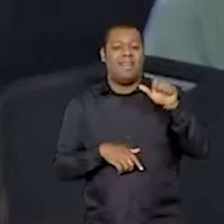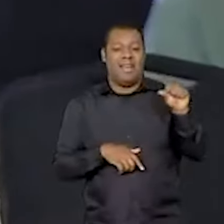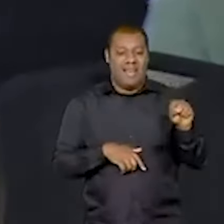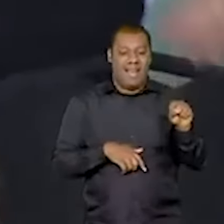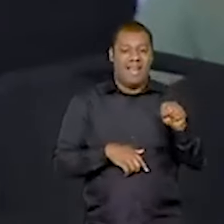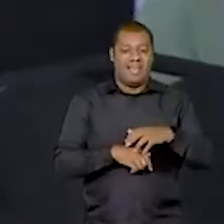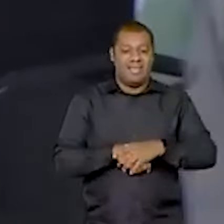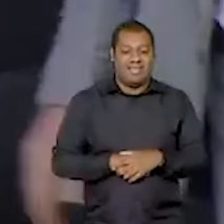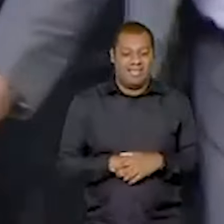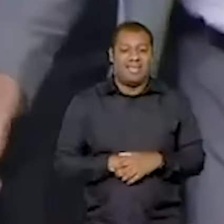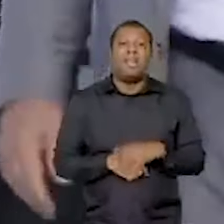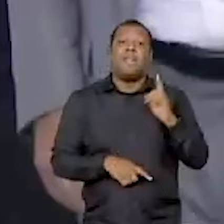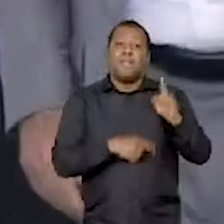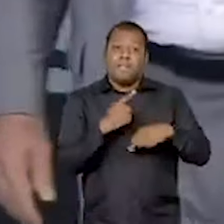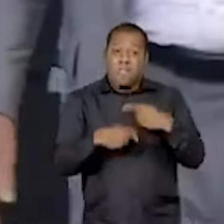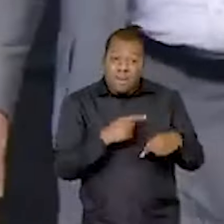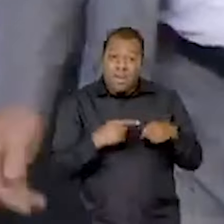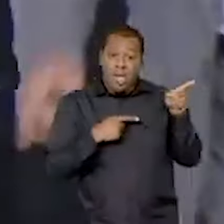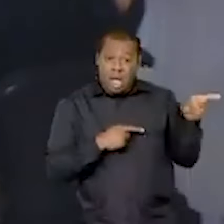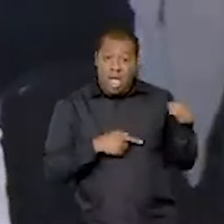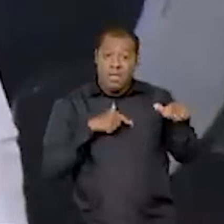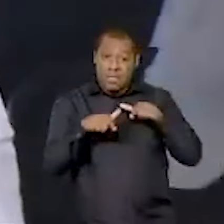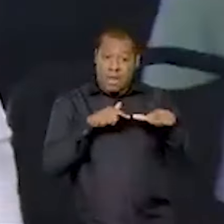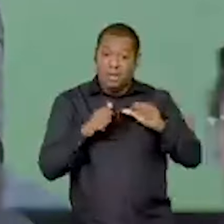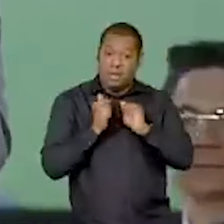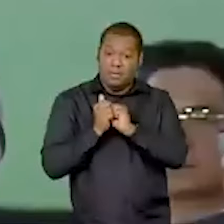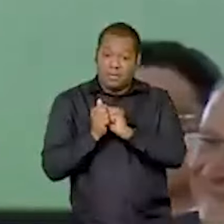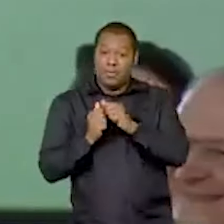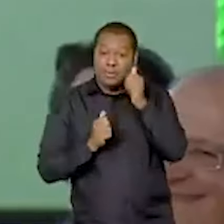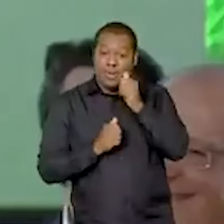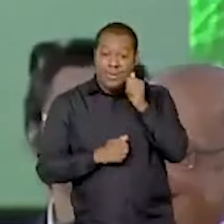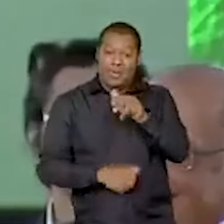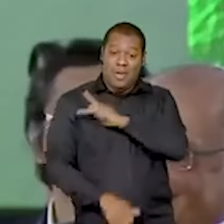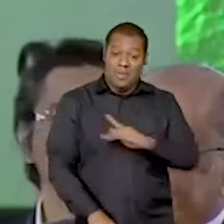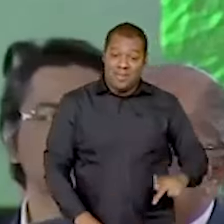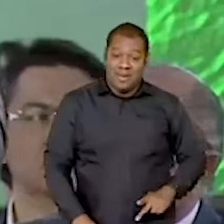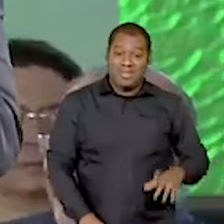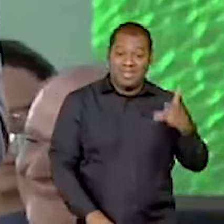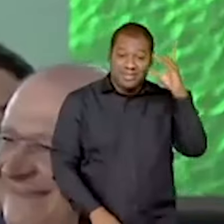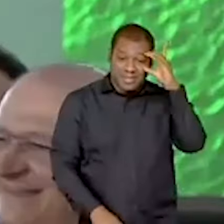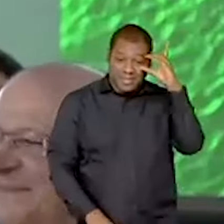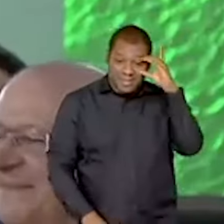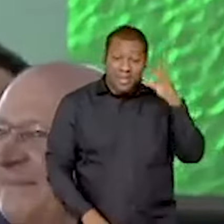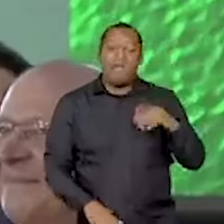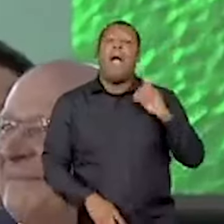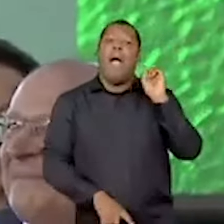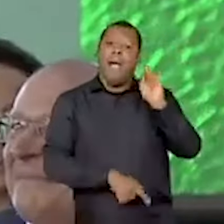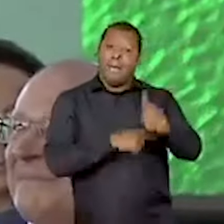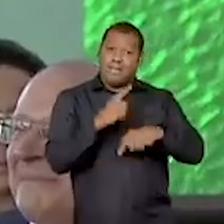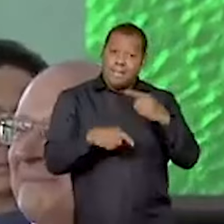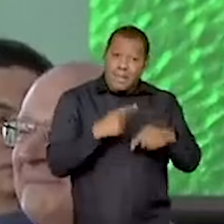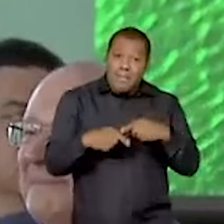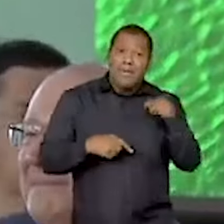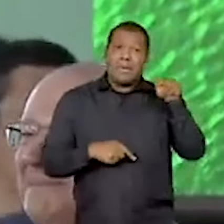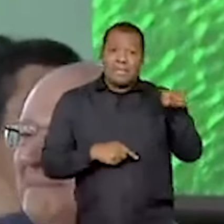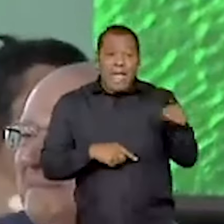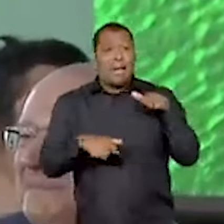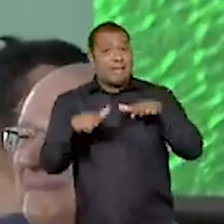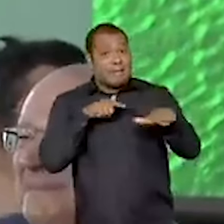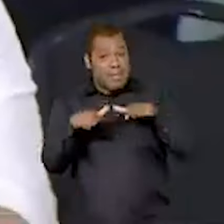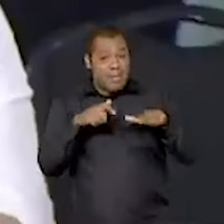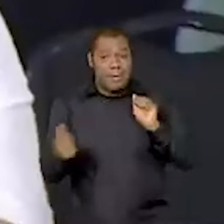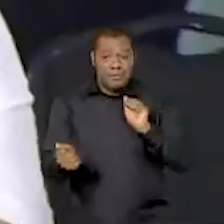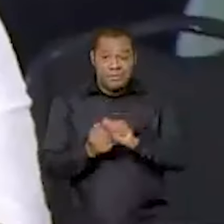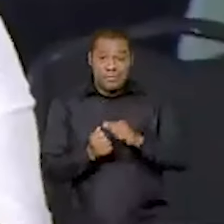Tarcísio trabalhou com a Dilma Rousseff. Depois eu estranhei vendo ele trabalhar com o Bolsonaro, mas paciência, é uma opção